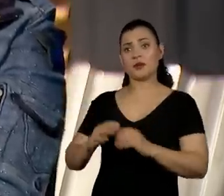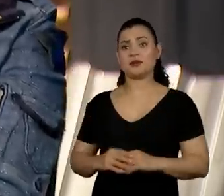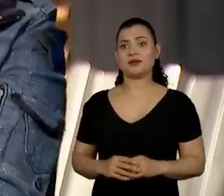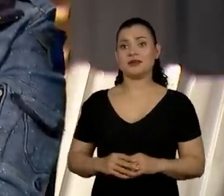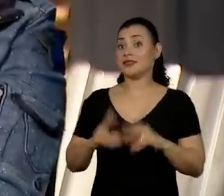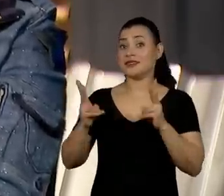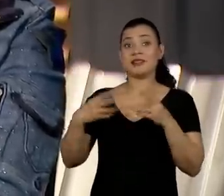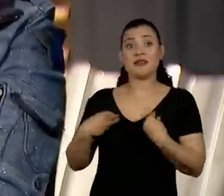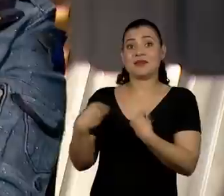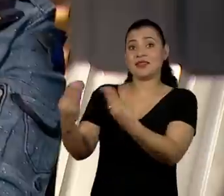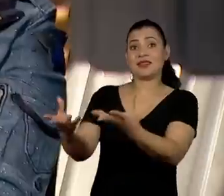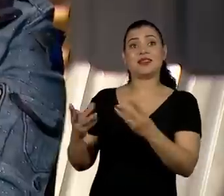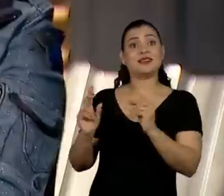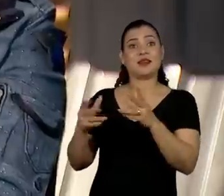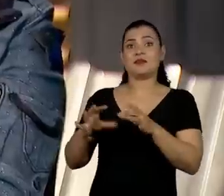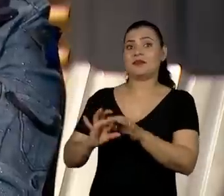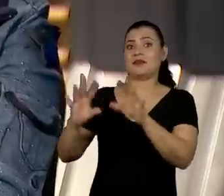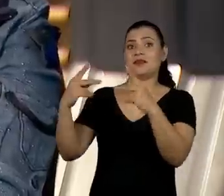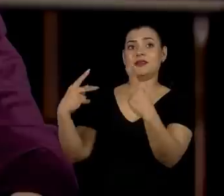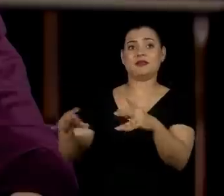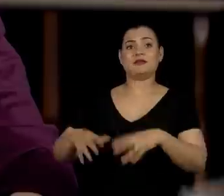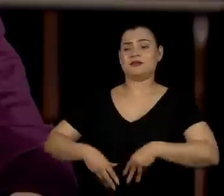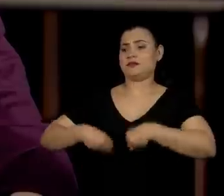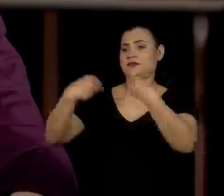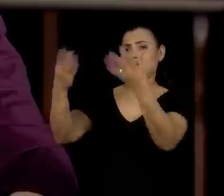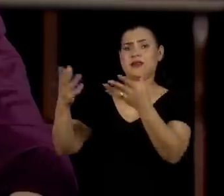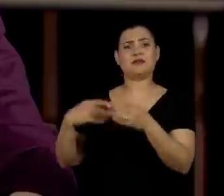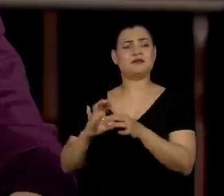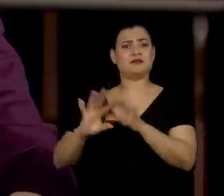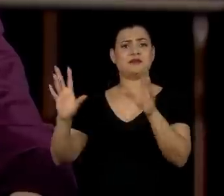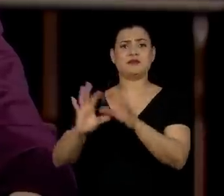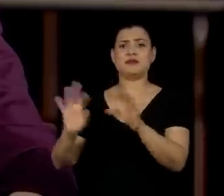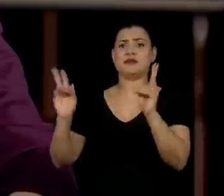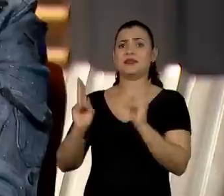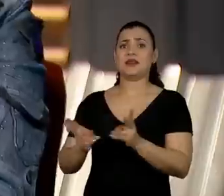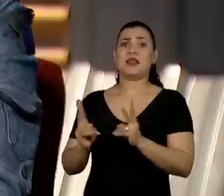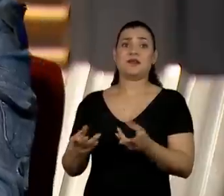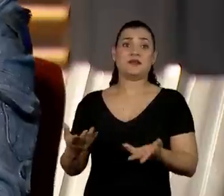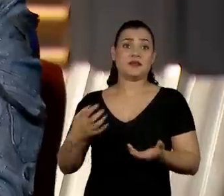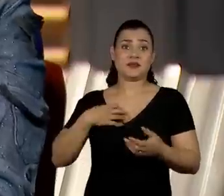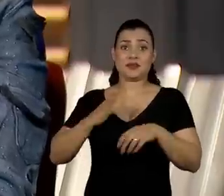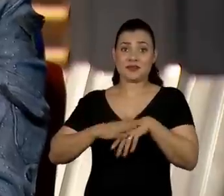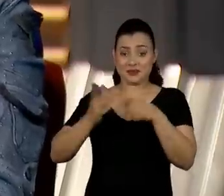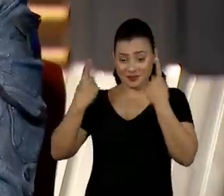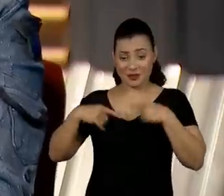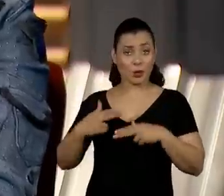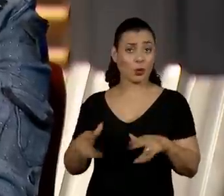toma xará é sua embora pelado